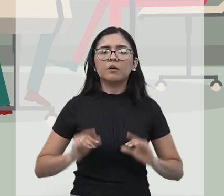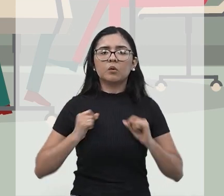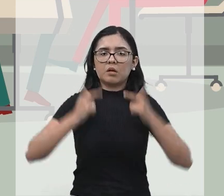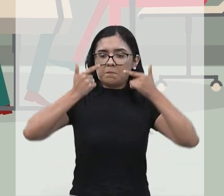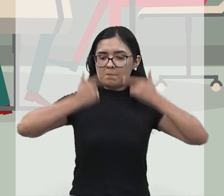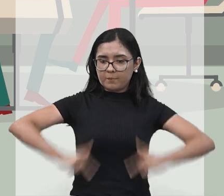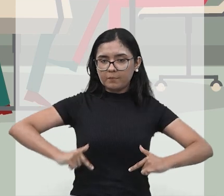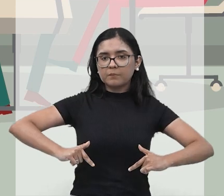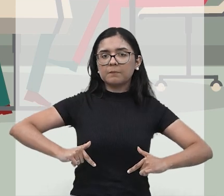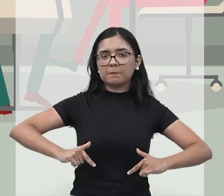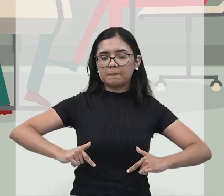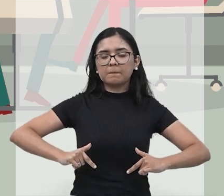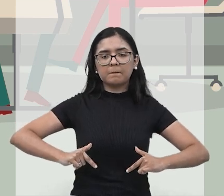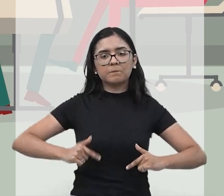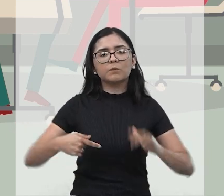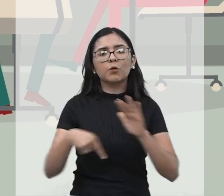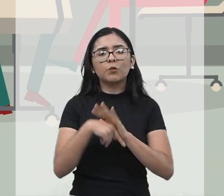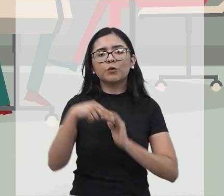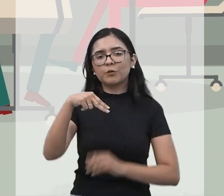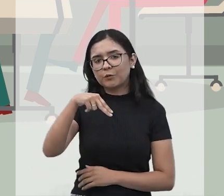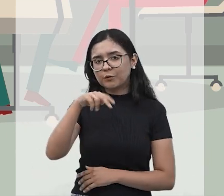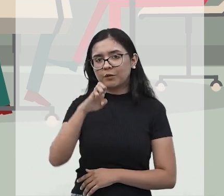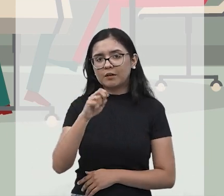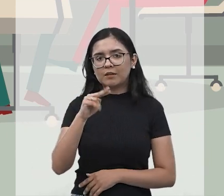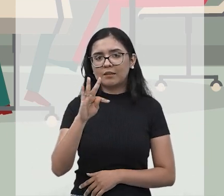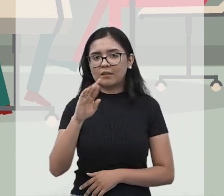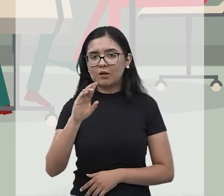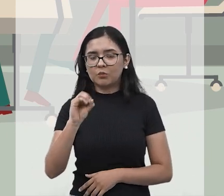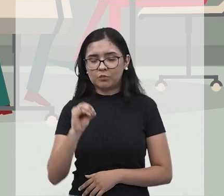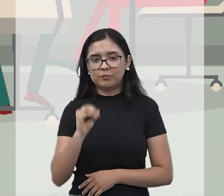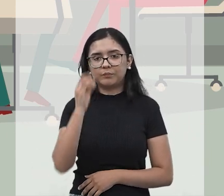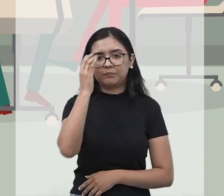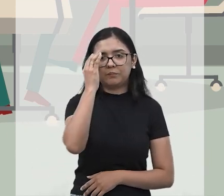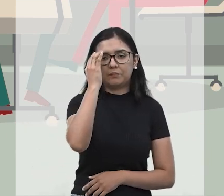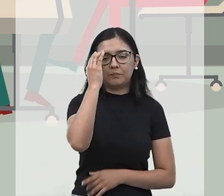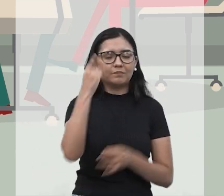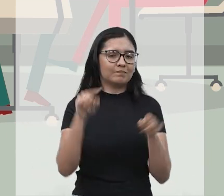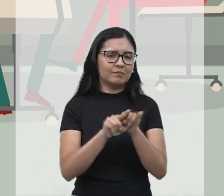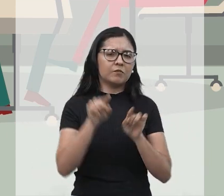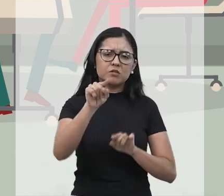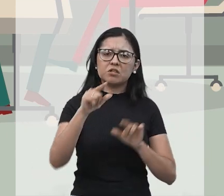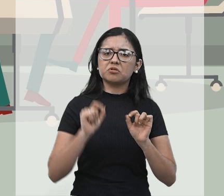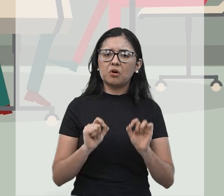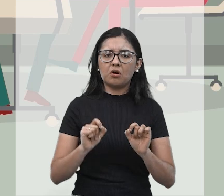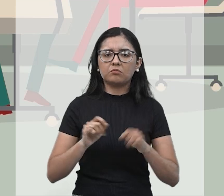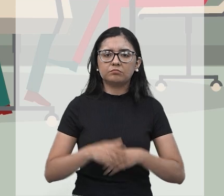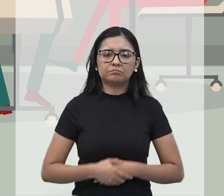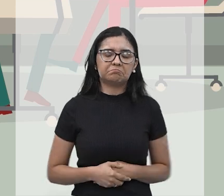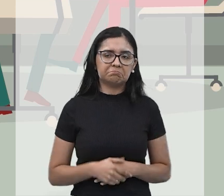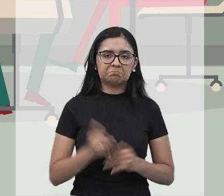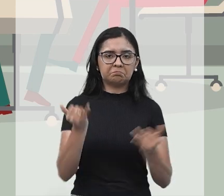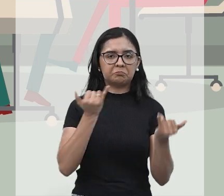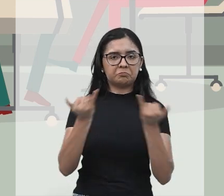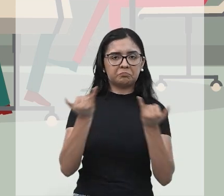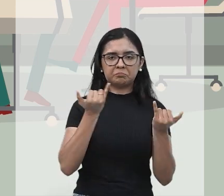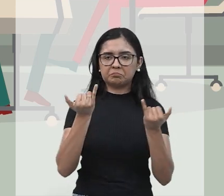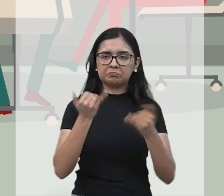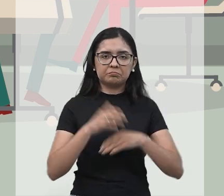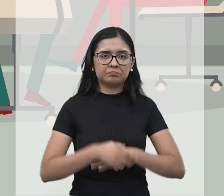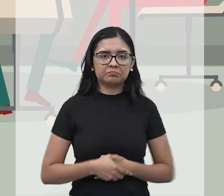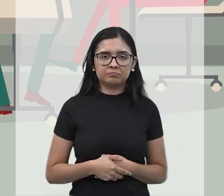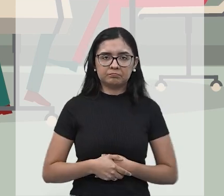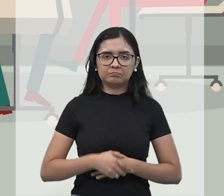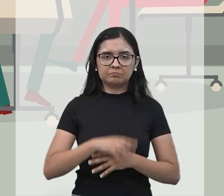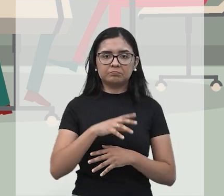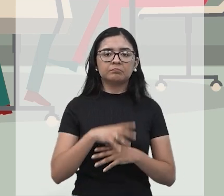neutra. Como o próprio nome já diz, passa uma ideia de neutralidade, que você só está assimilando as informações sem qualquer tipo de